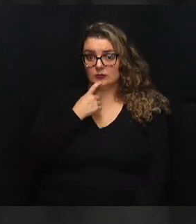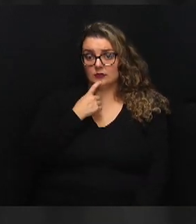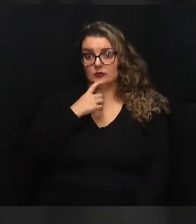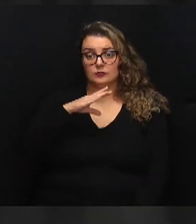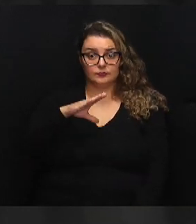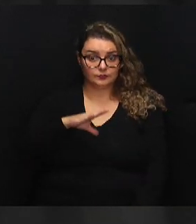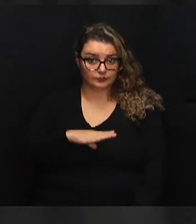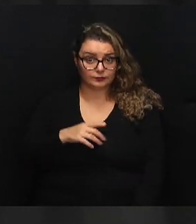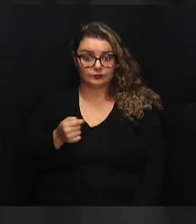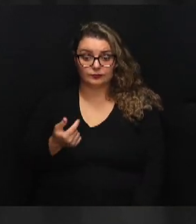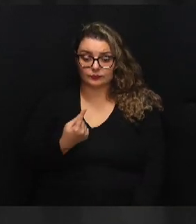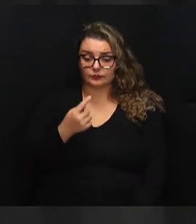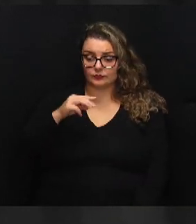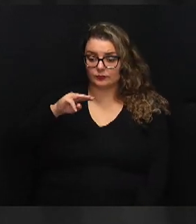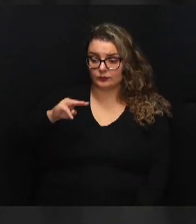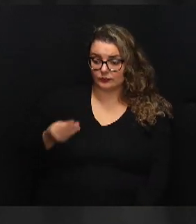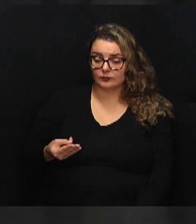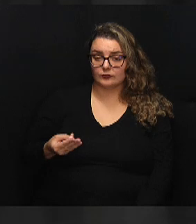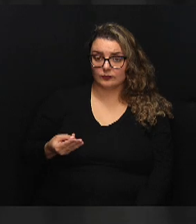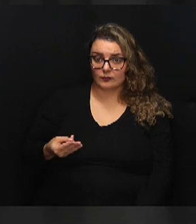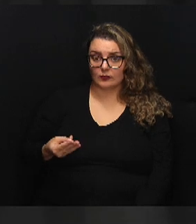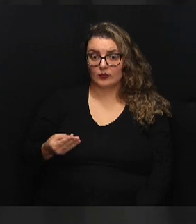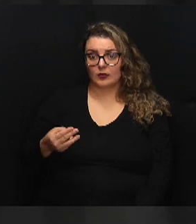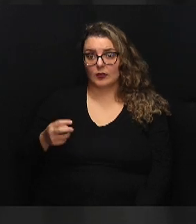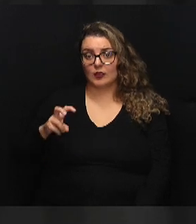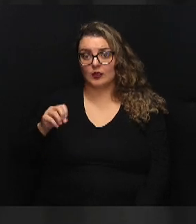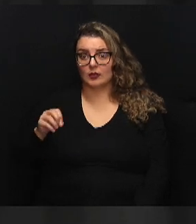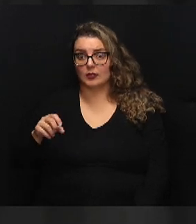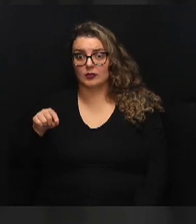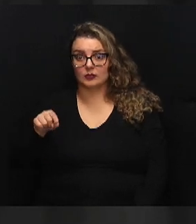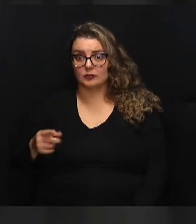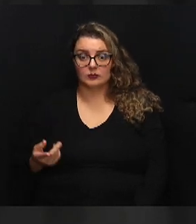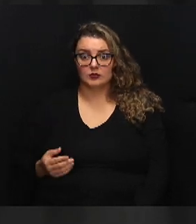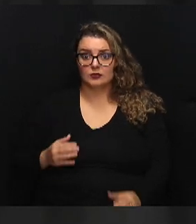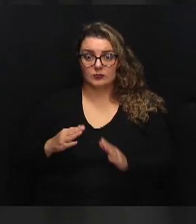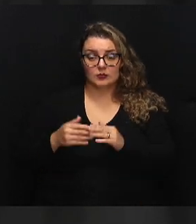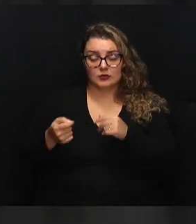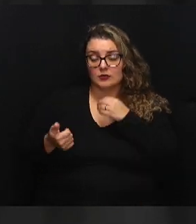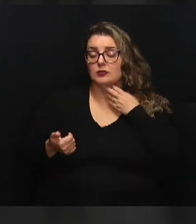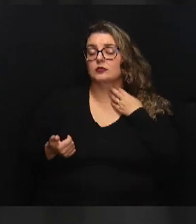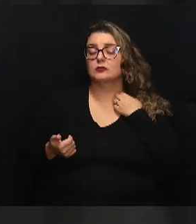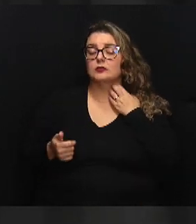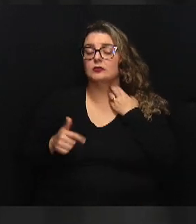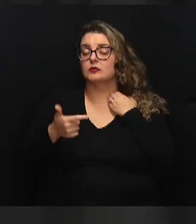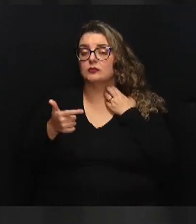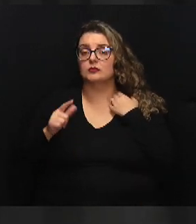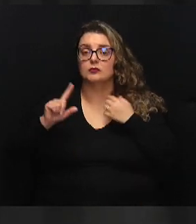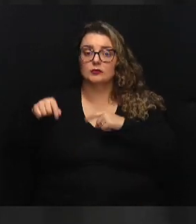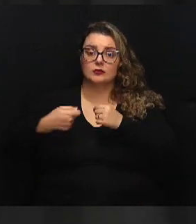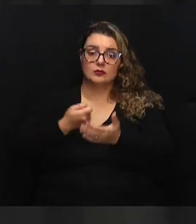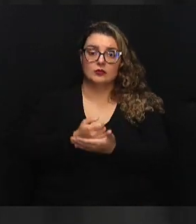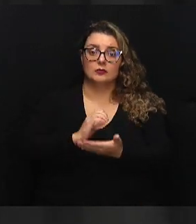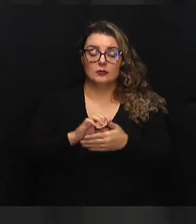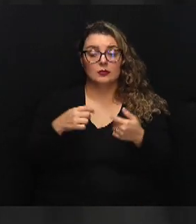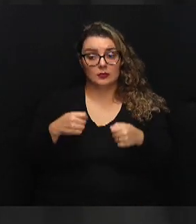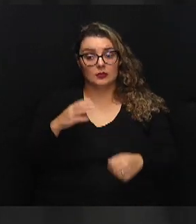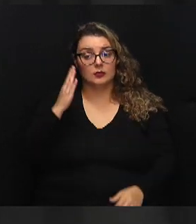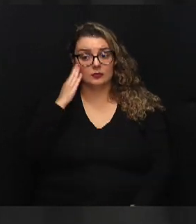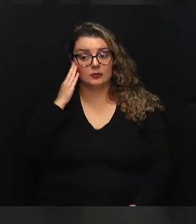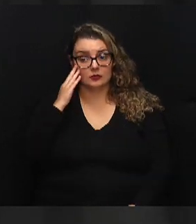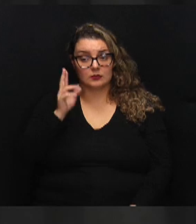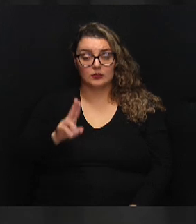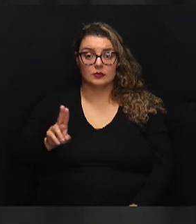que tem quase 1,5 milhão de habitantes, e ela não tinha emenda impositiva. Agora, nós temos que saber utilizar as emendas